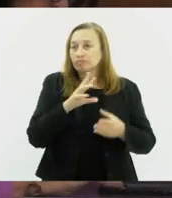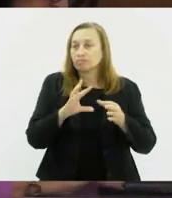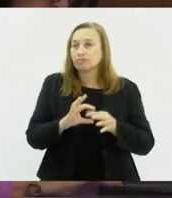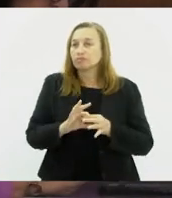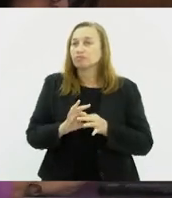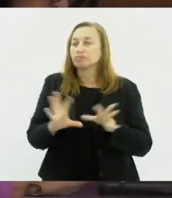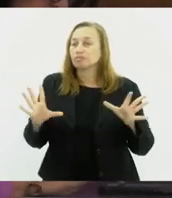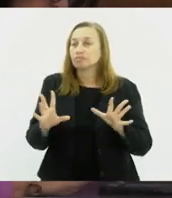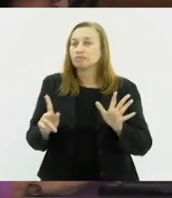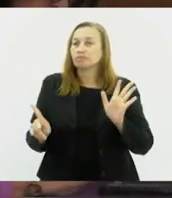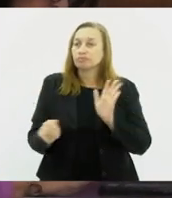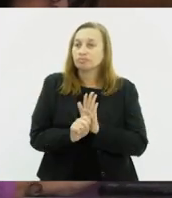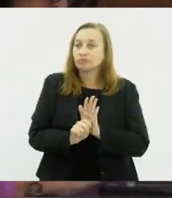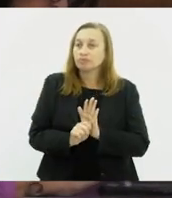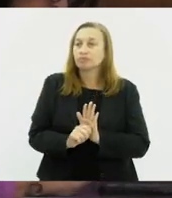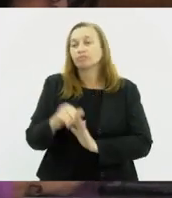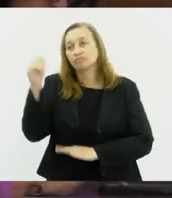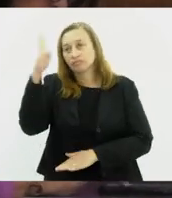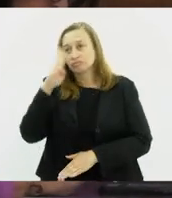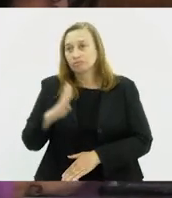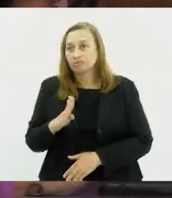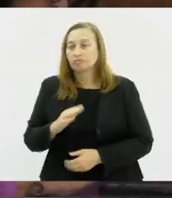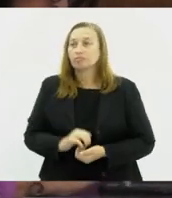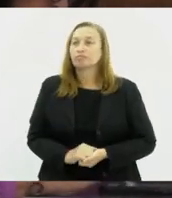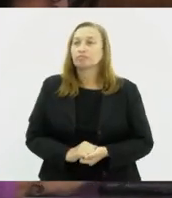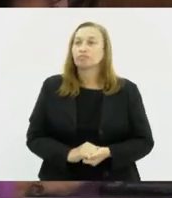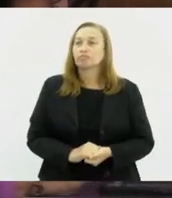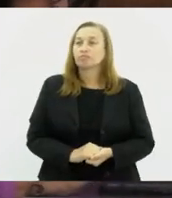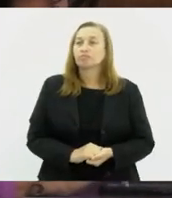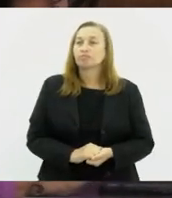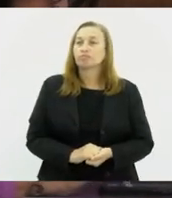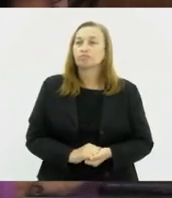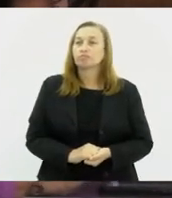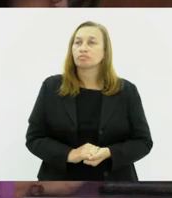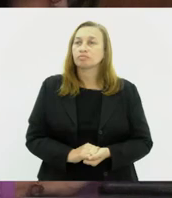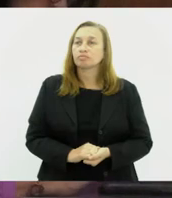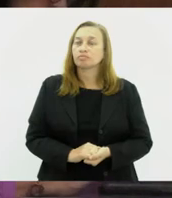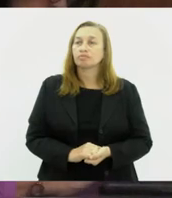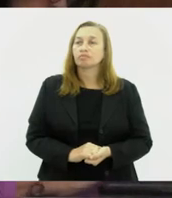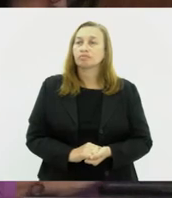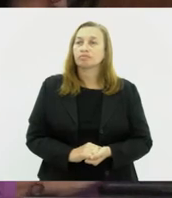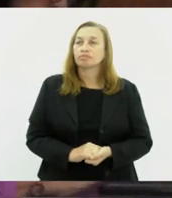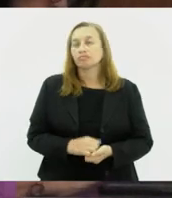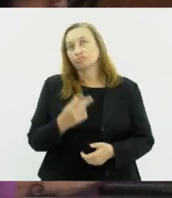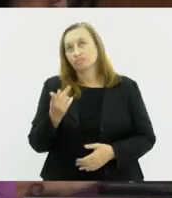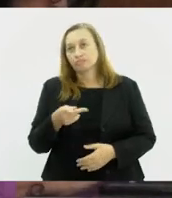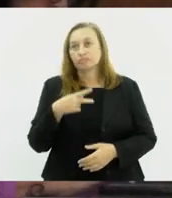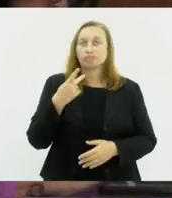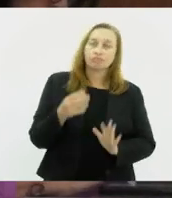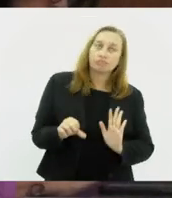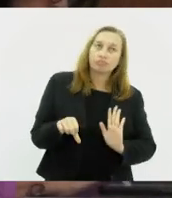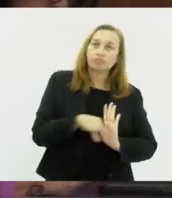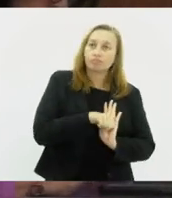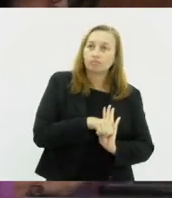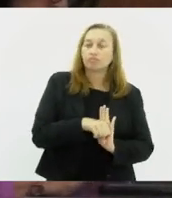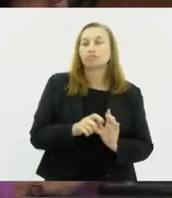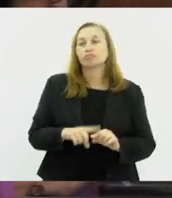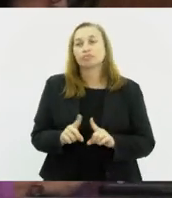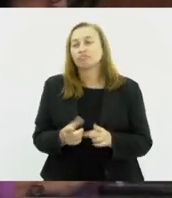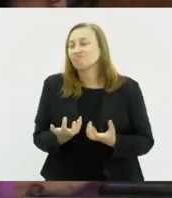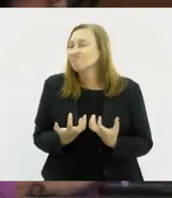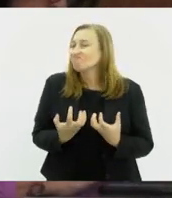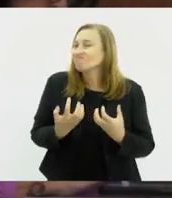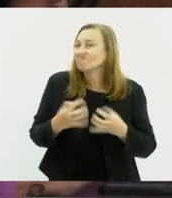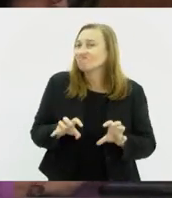da maconha no Brasil né a gente tá recuando muito né Falando de criminalização Mas a gente não